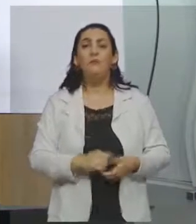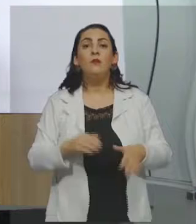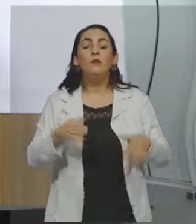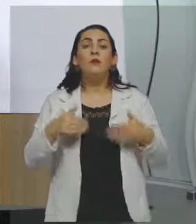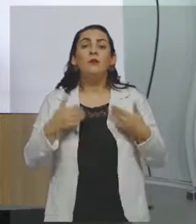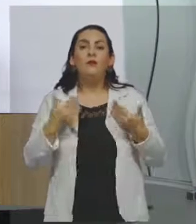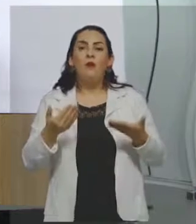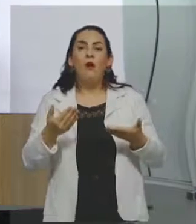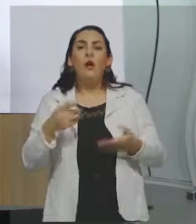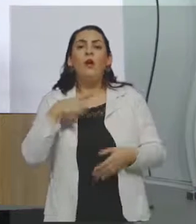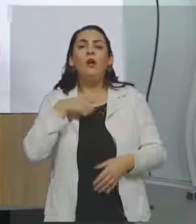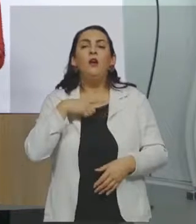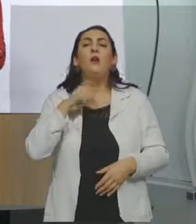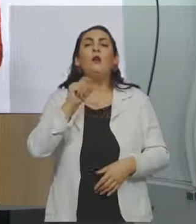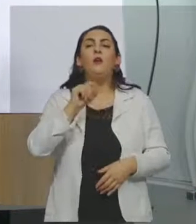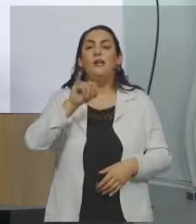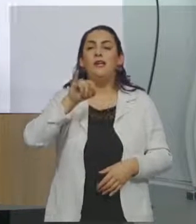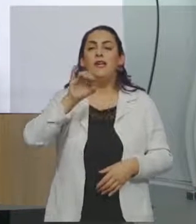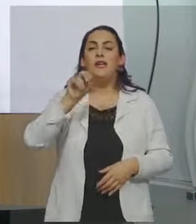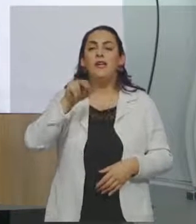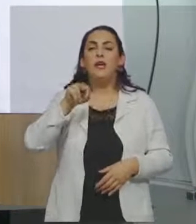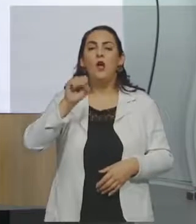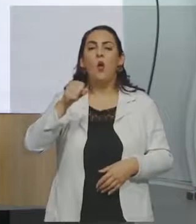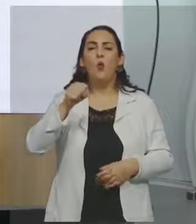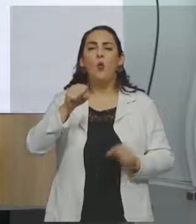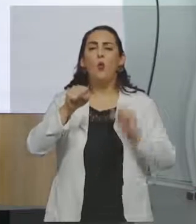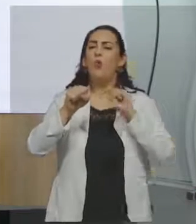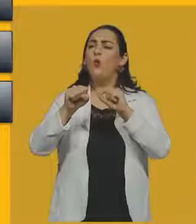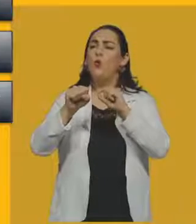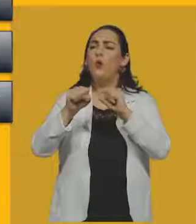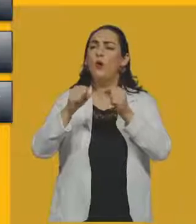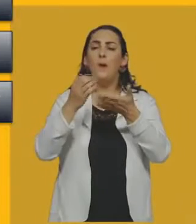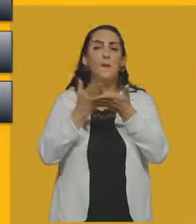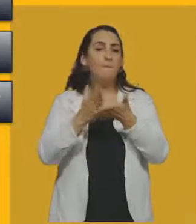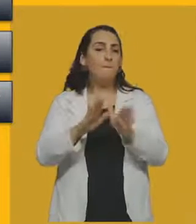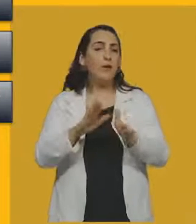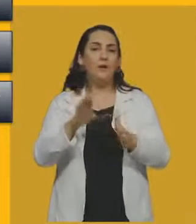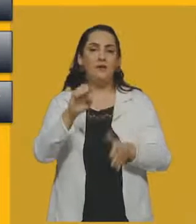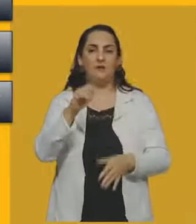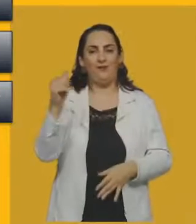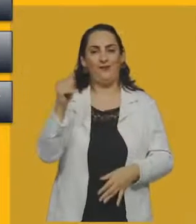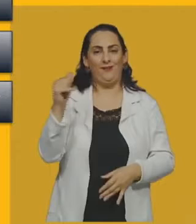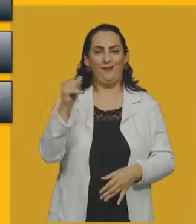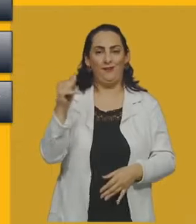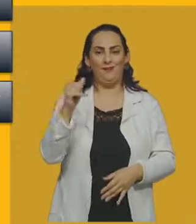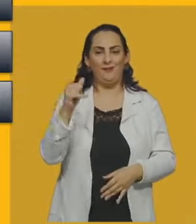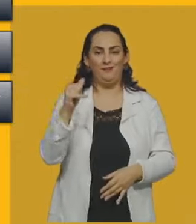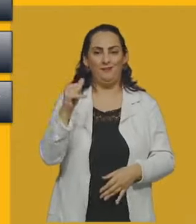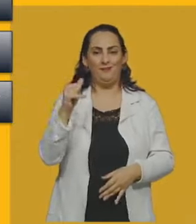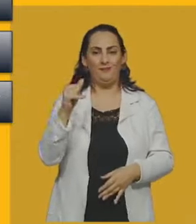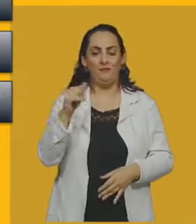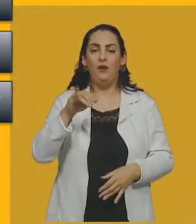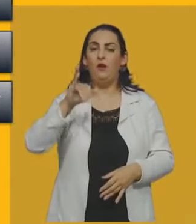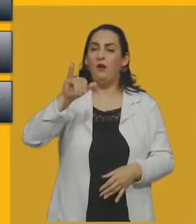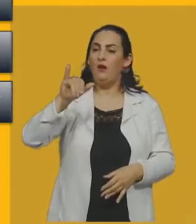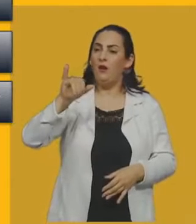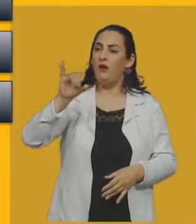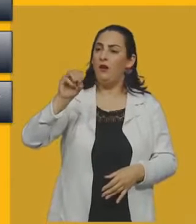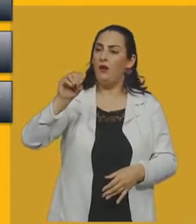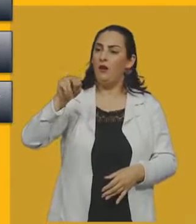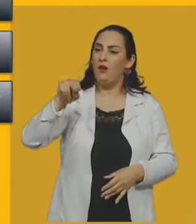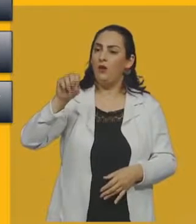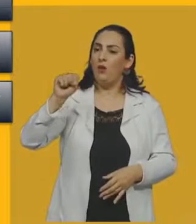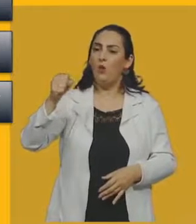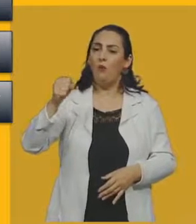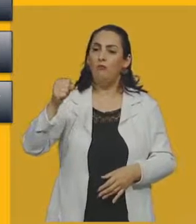tenho íons, é quando eu tenho perca ou excesso de elétrons, ok? Então, os íons representam justamente